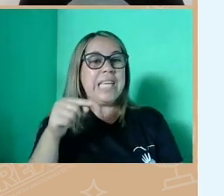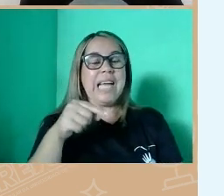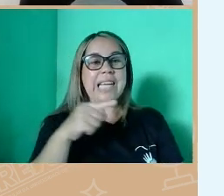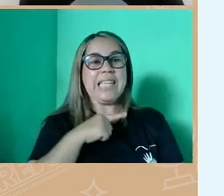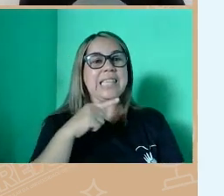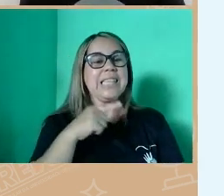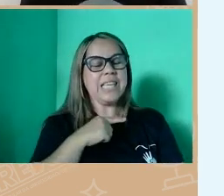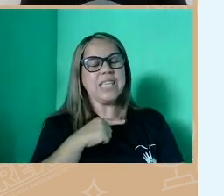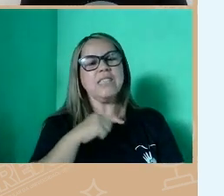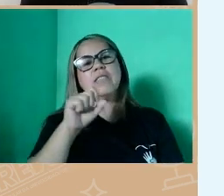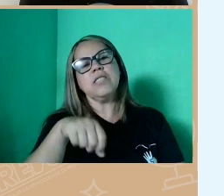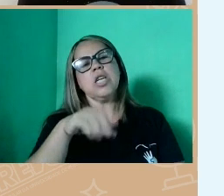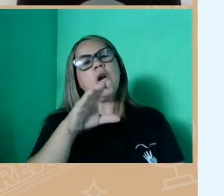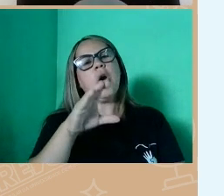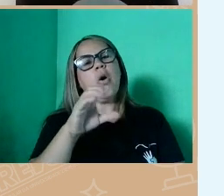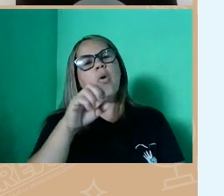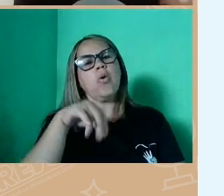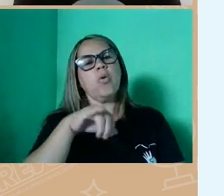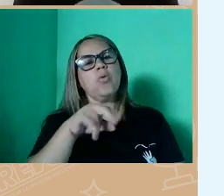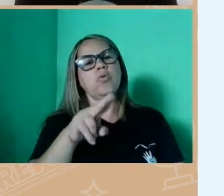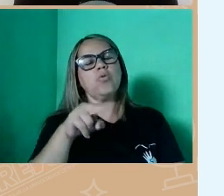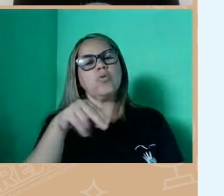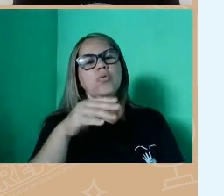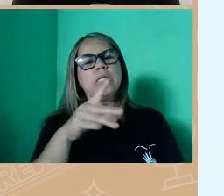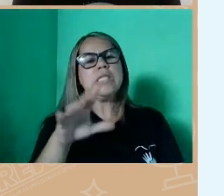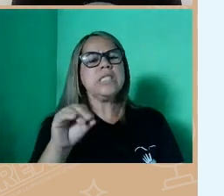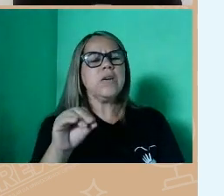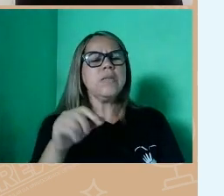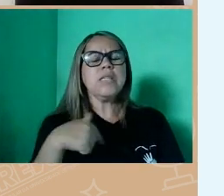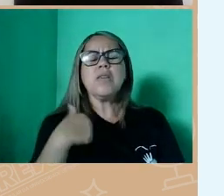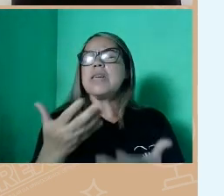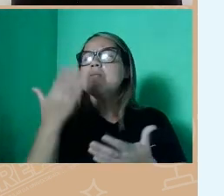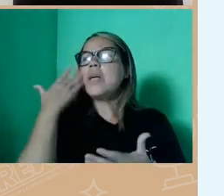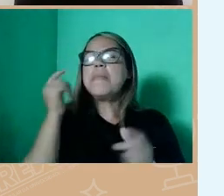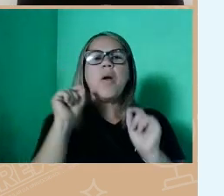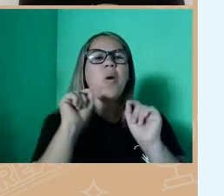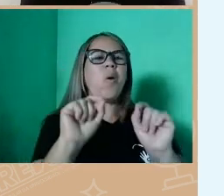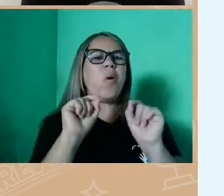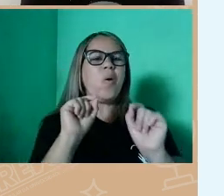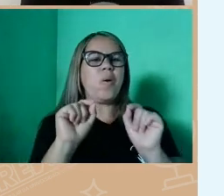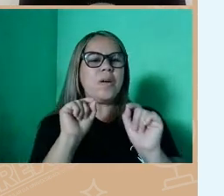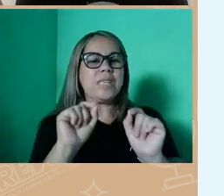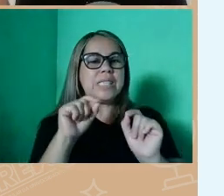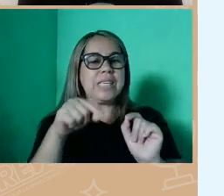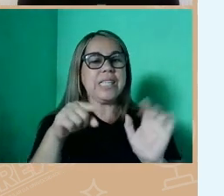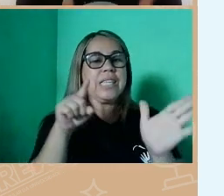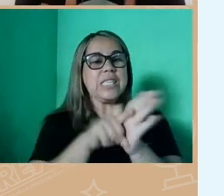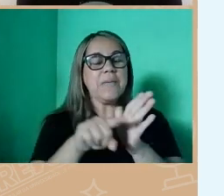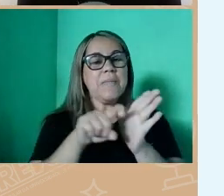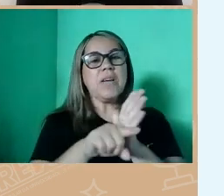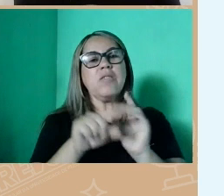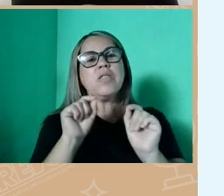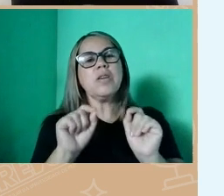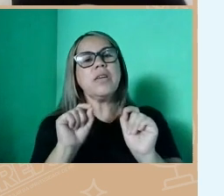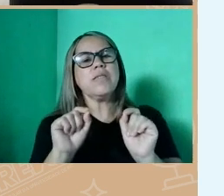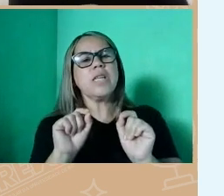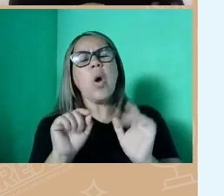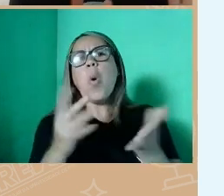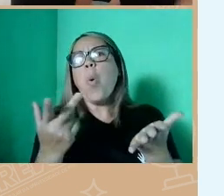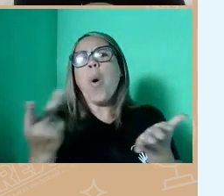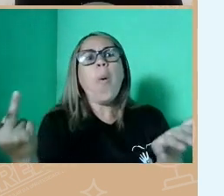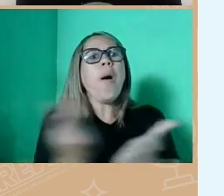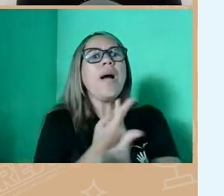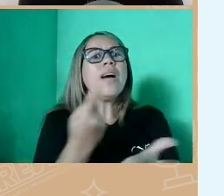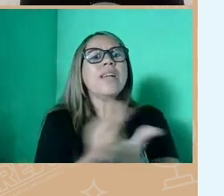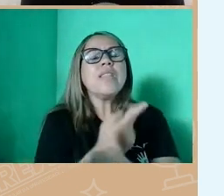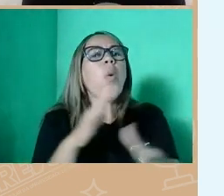conjunções nessa questão, e o que eu quero saber aqui, nessa questão é, qual é a que está errada nós